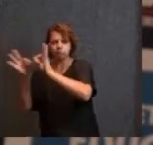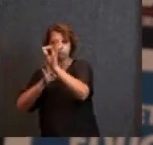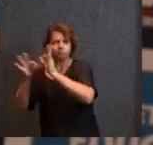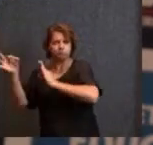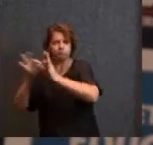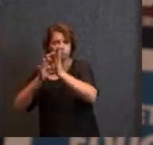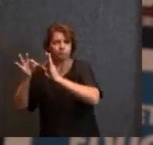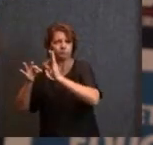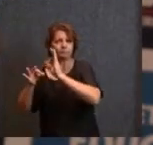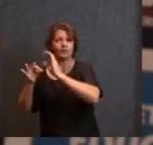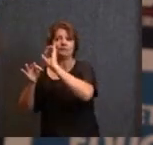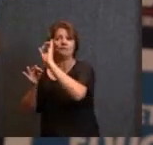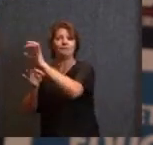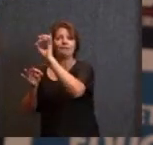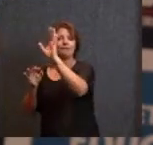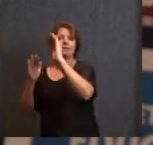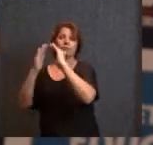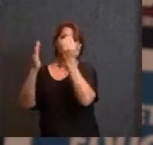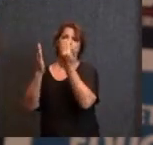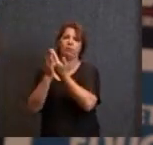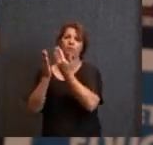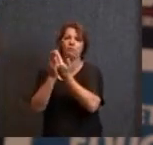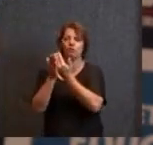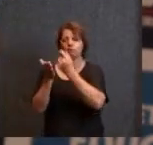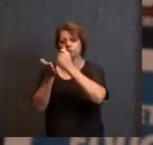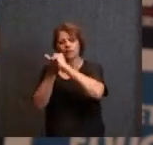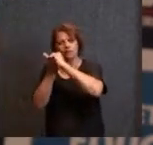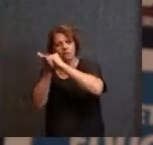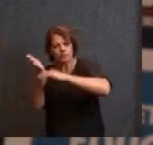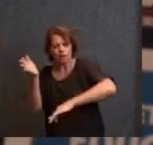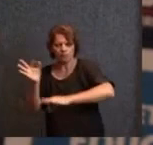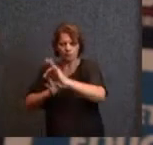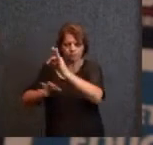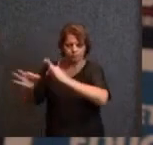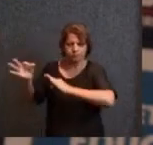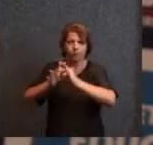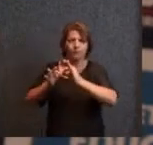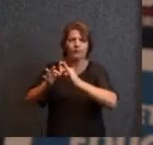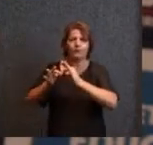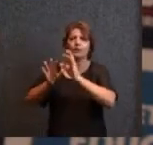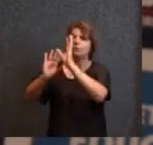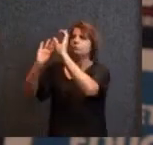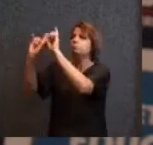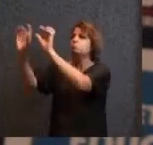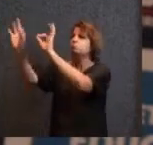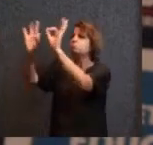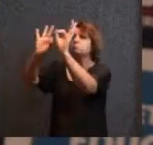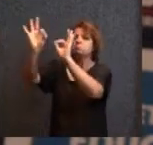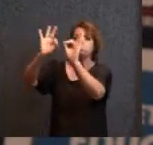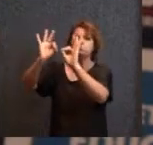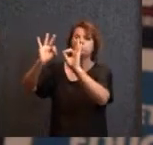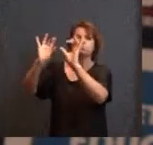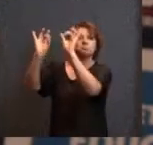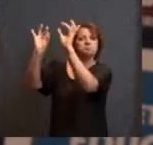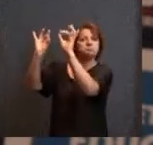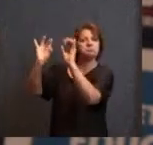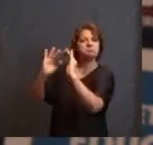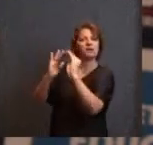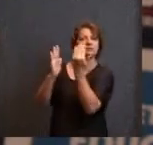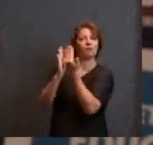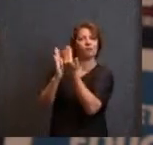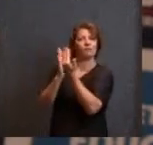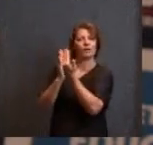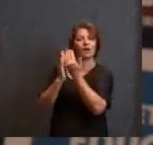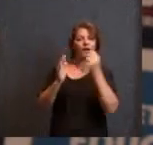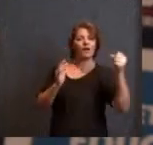um acompanhando, planejando, organizando os ambientes para receber os alunos na quarta-feira